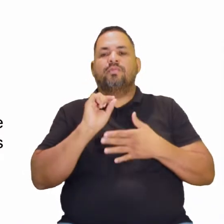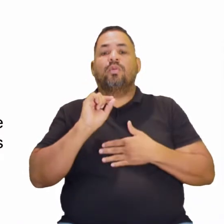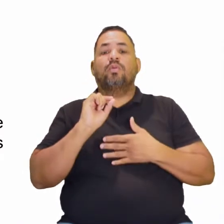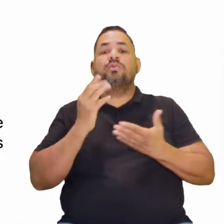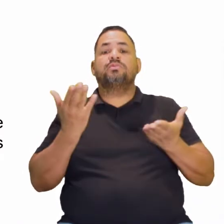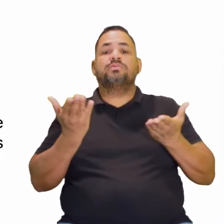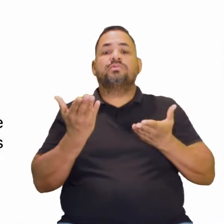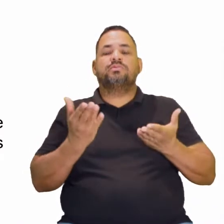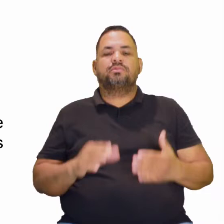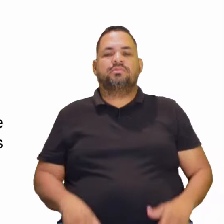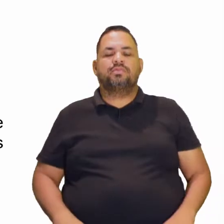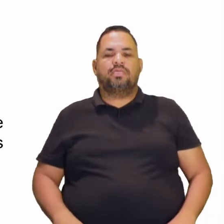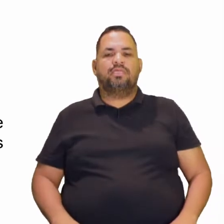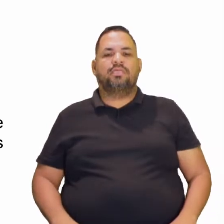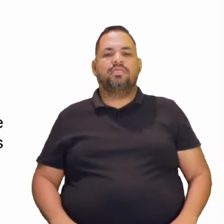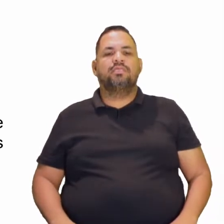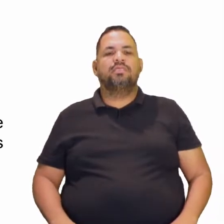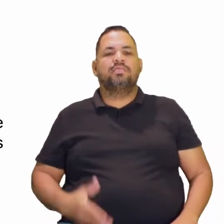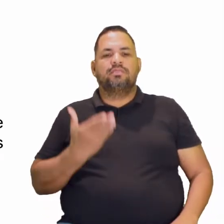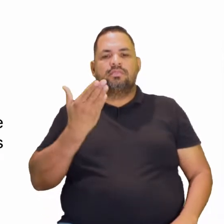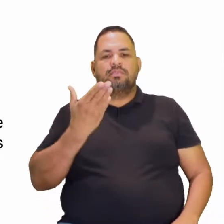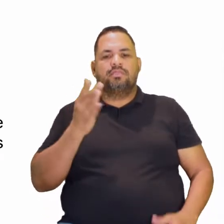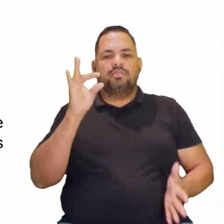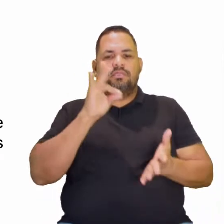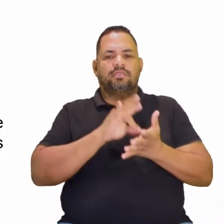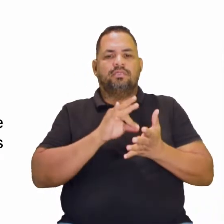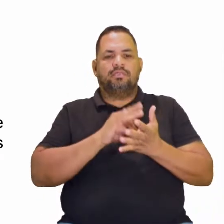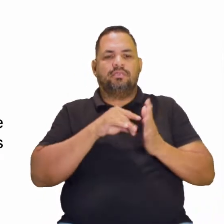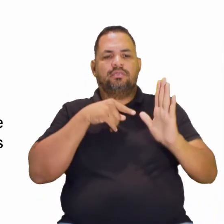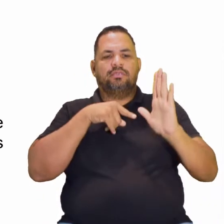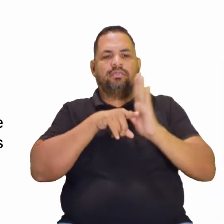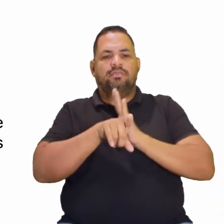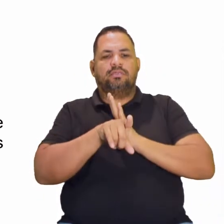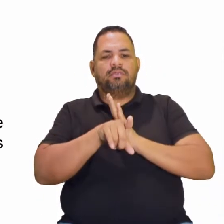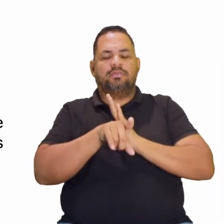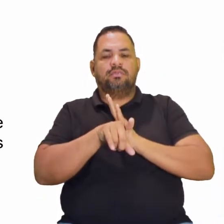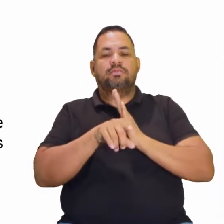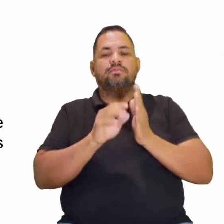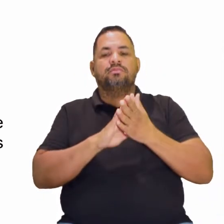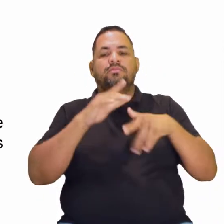realidade? Perguntarão nos trabalhos